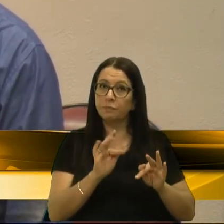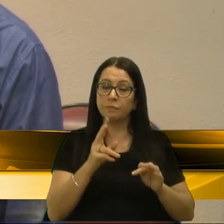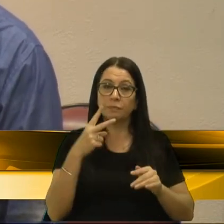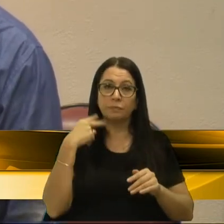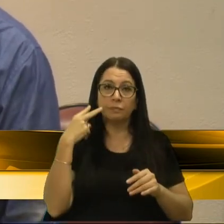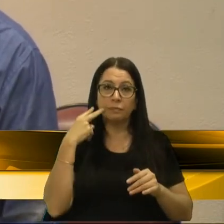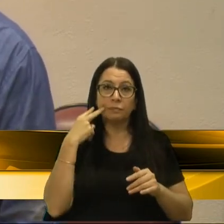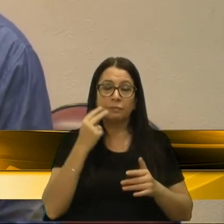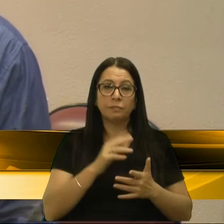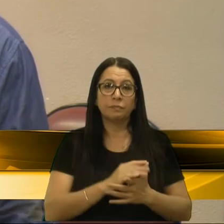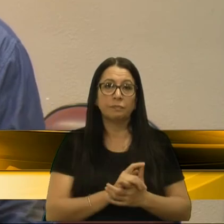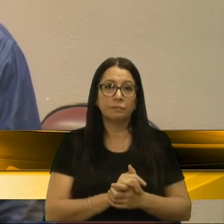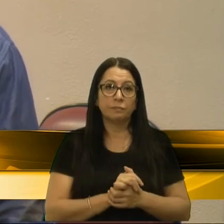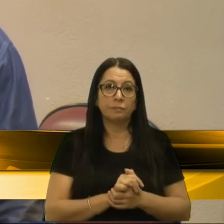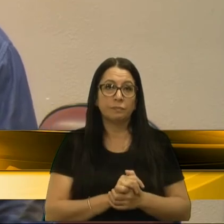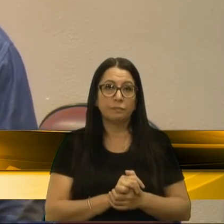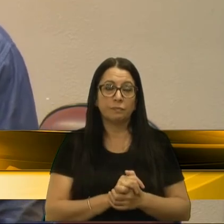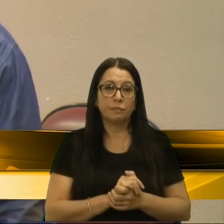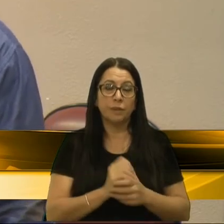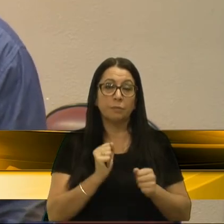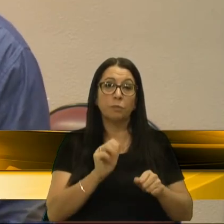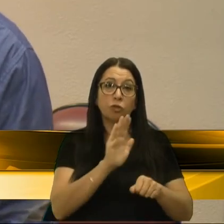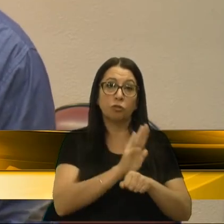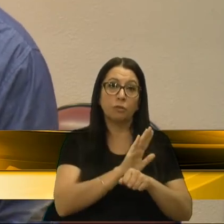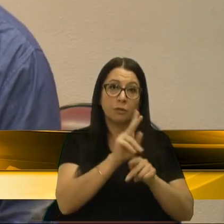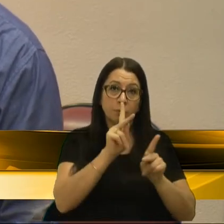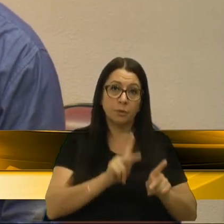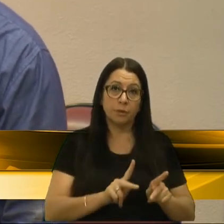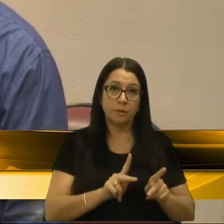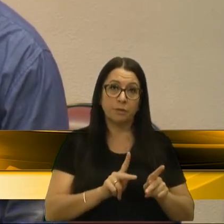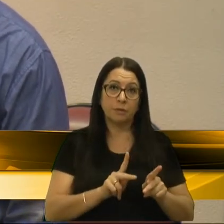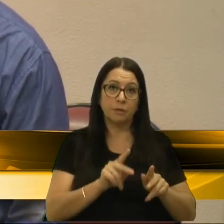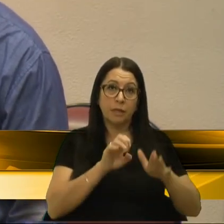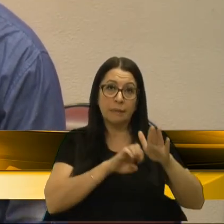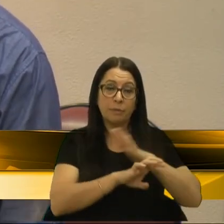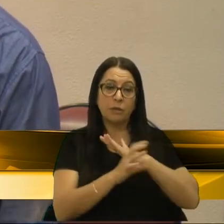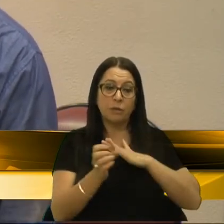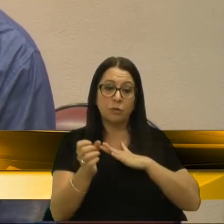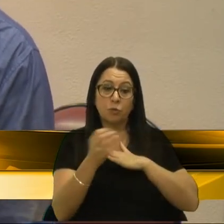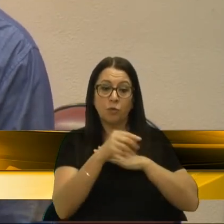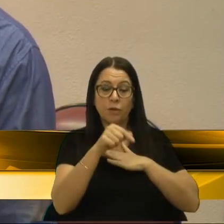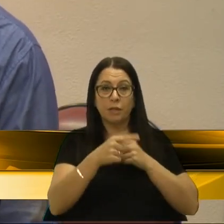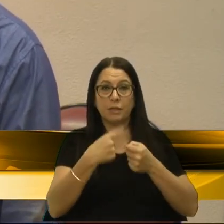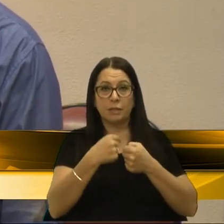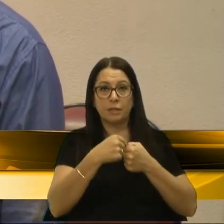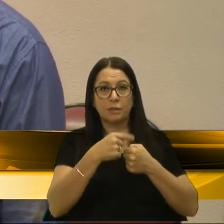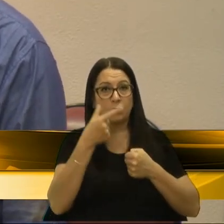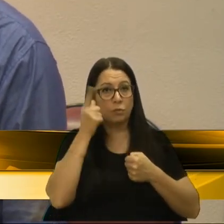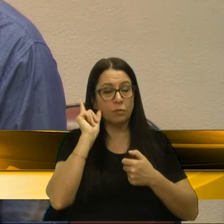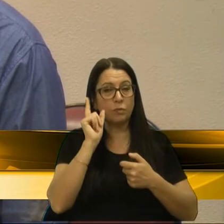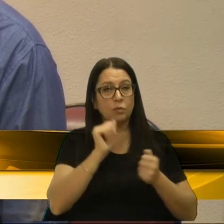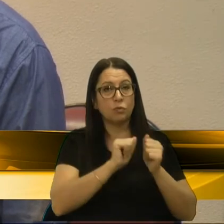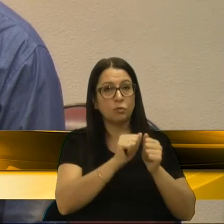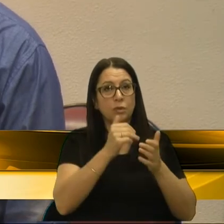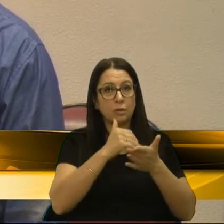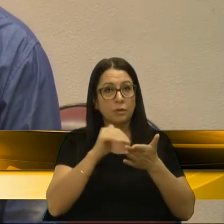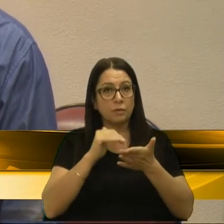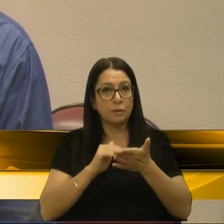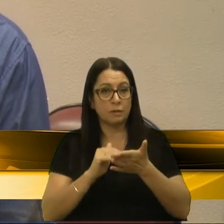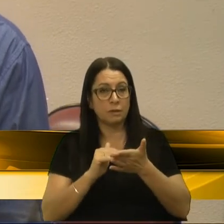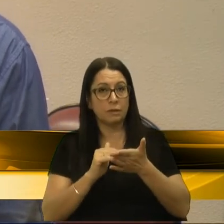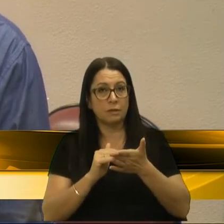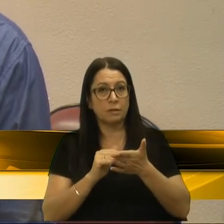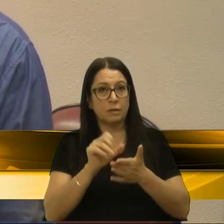vereador, a gente pode ajudar as pessoas que estão empreendendo na cidade, vereadora Paula. Ontem eu estive junto com o secretário